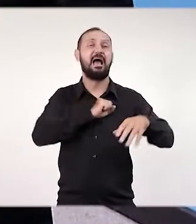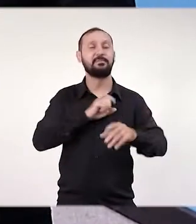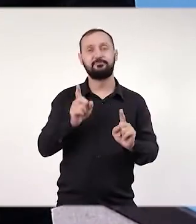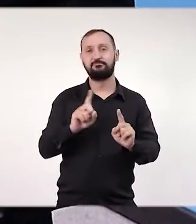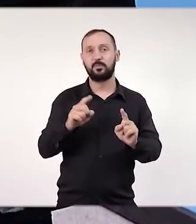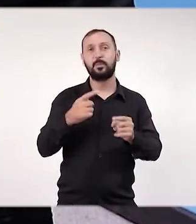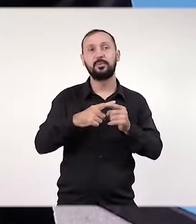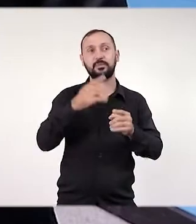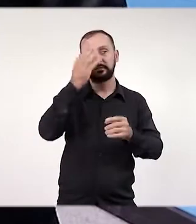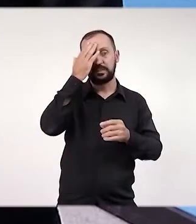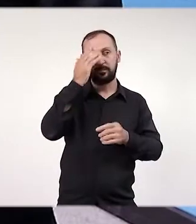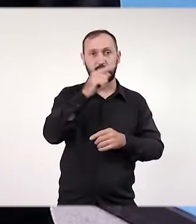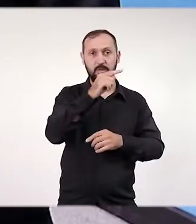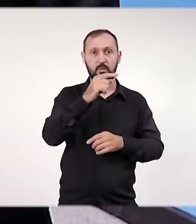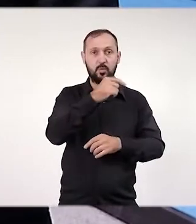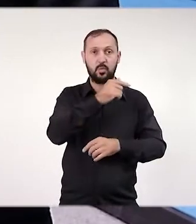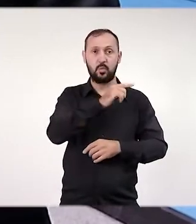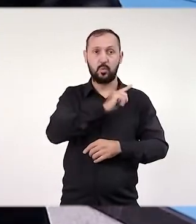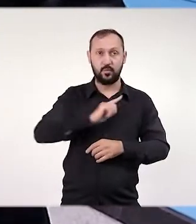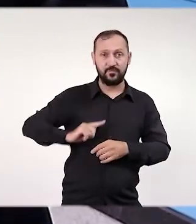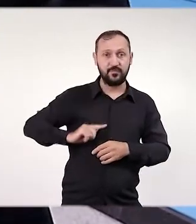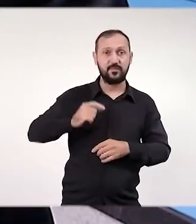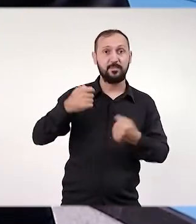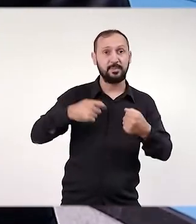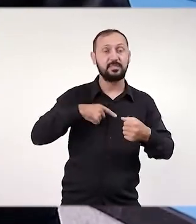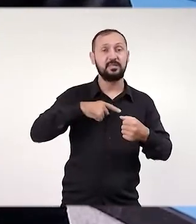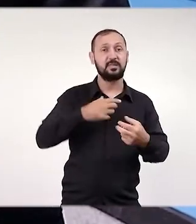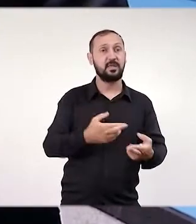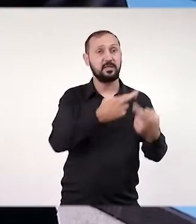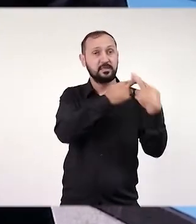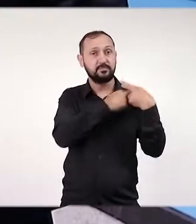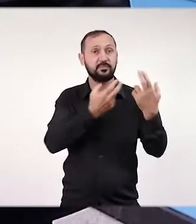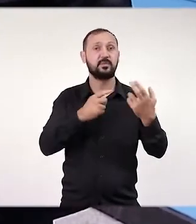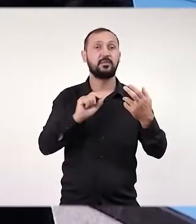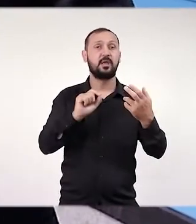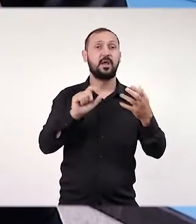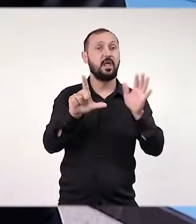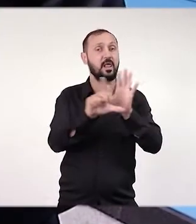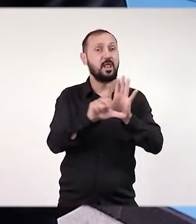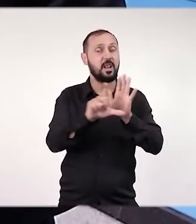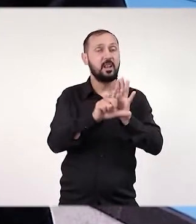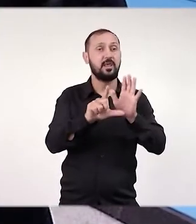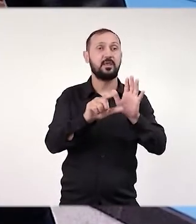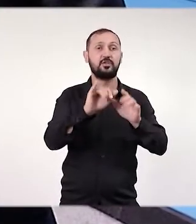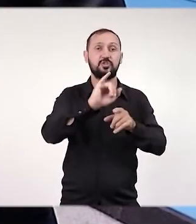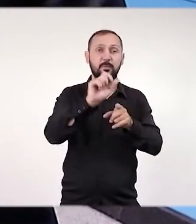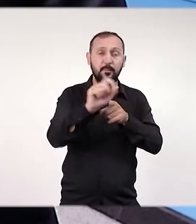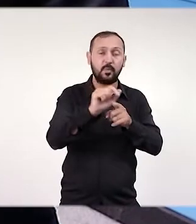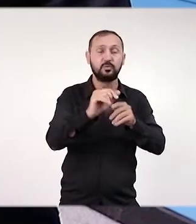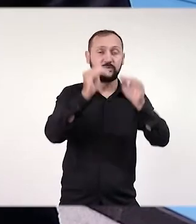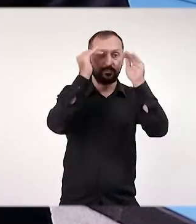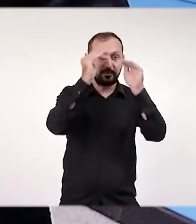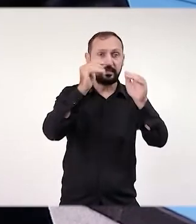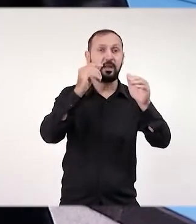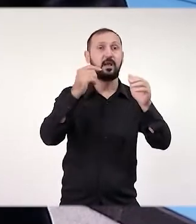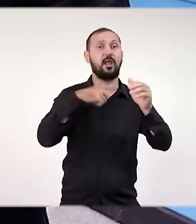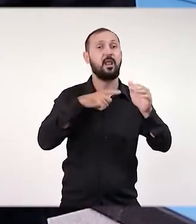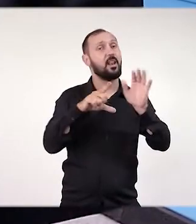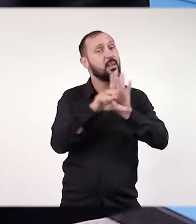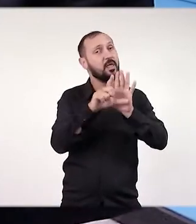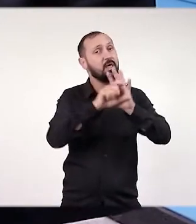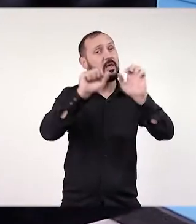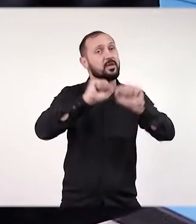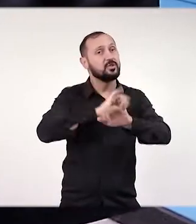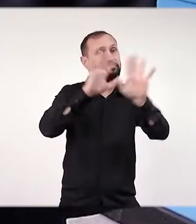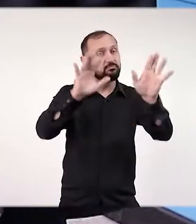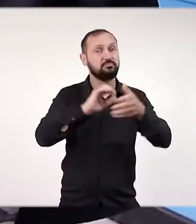quem governa tem que saber que tem que ter responsabilidade, que tem que cumprir com leis, lei de responsabilidade fiscal, lei de transparência, que tem